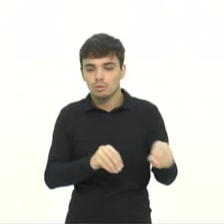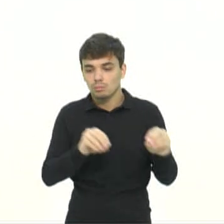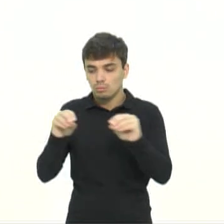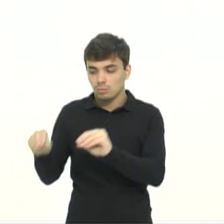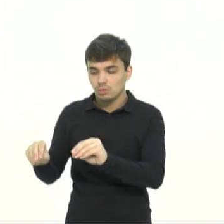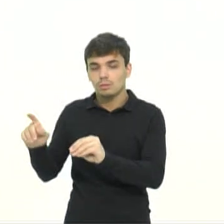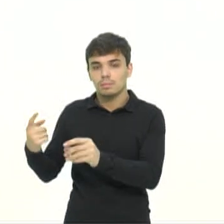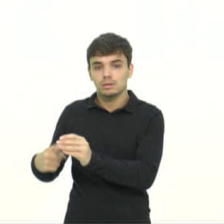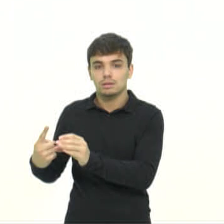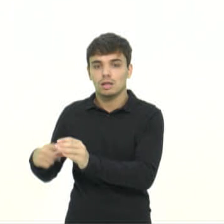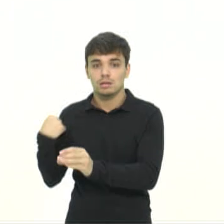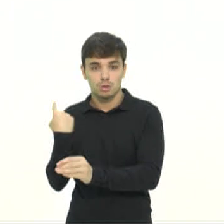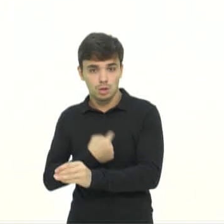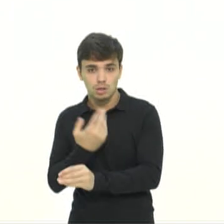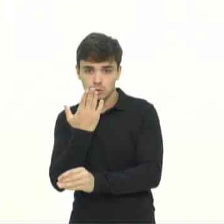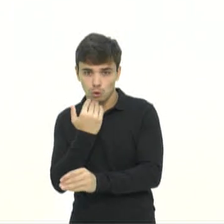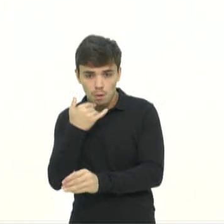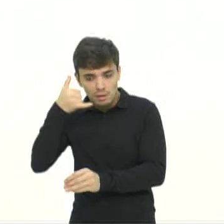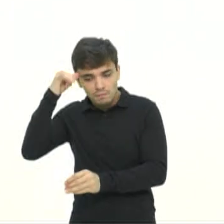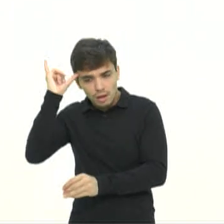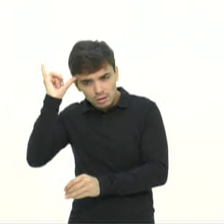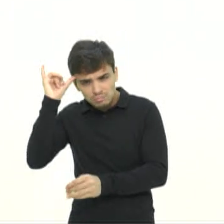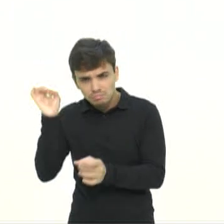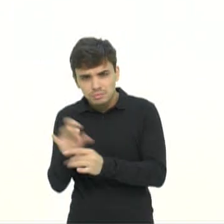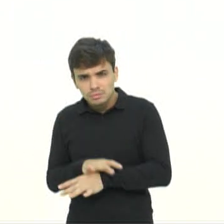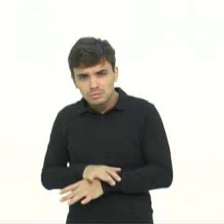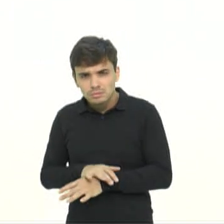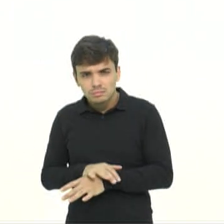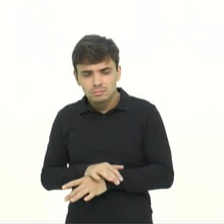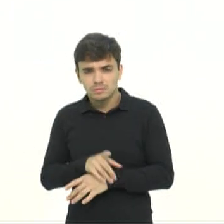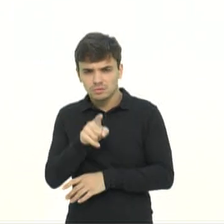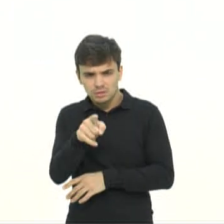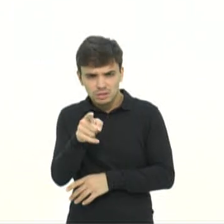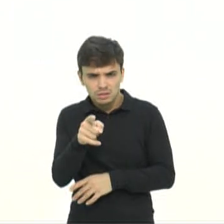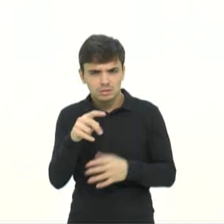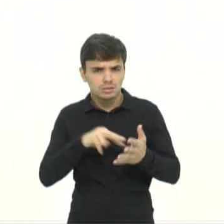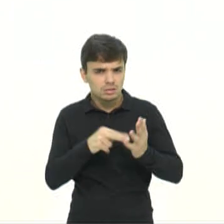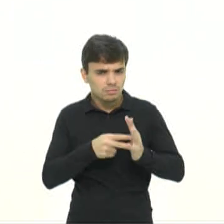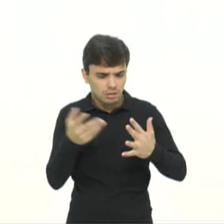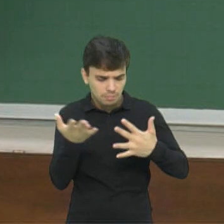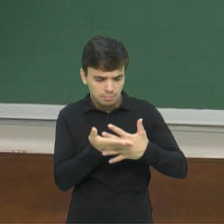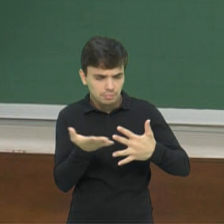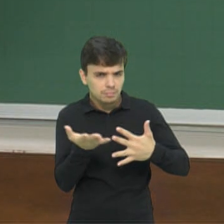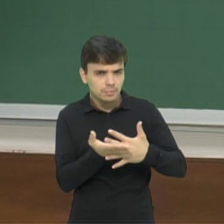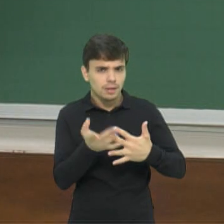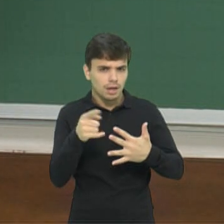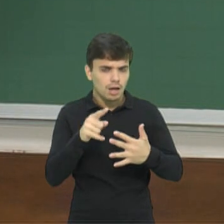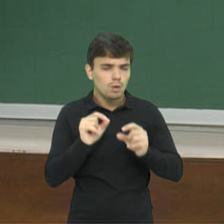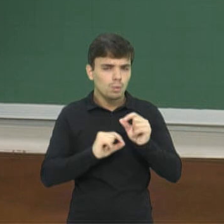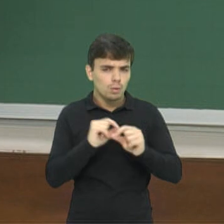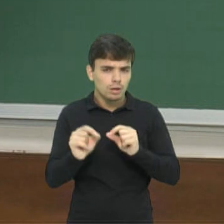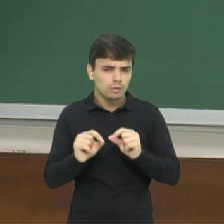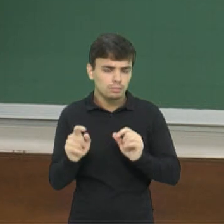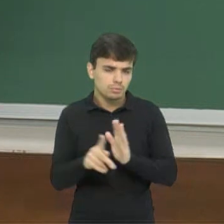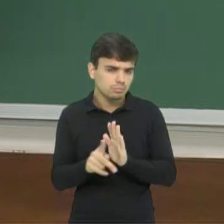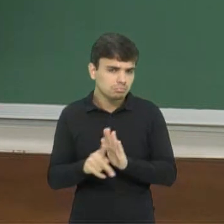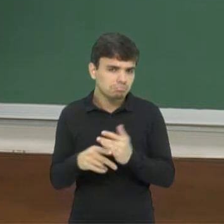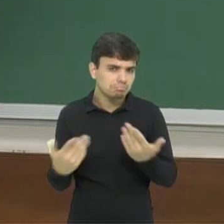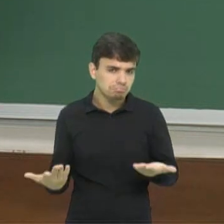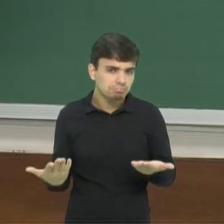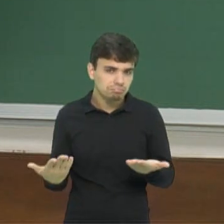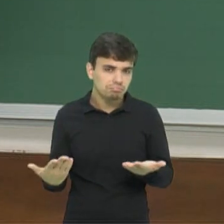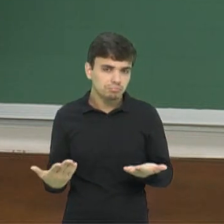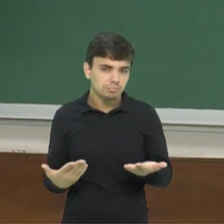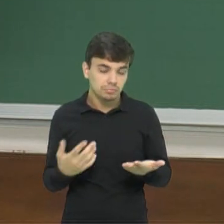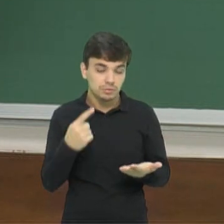come ela e pronto. Quer dizer que para você a vaca é um intermediário entre pasto e nós? Então, tá dizendo aqui que a vaca é o quê? Um